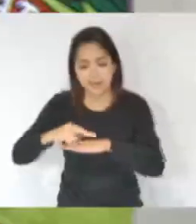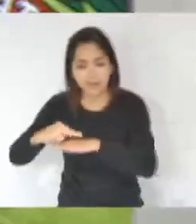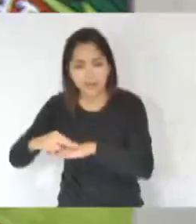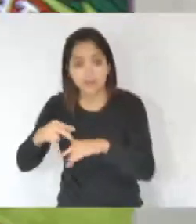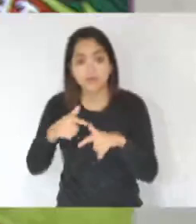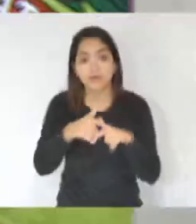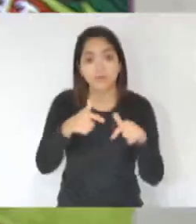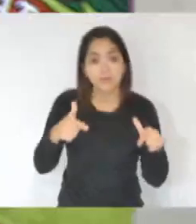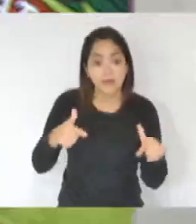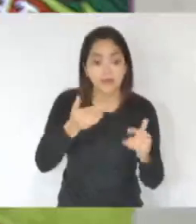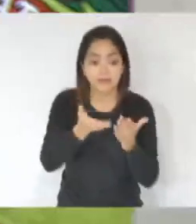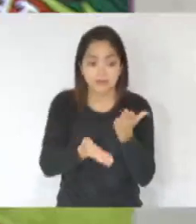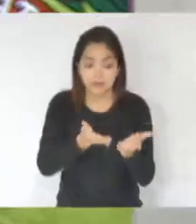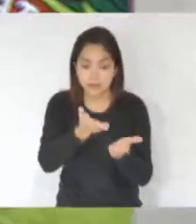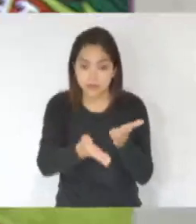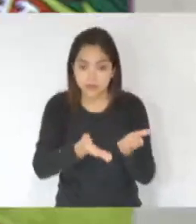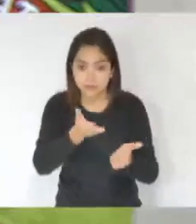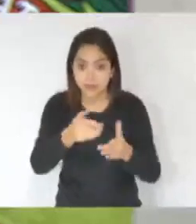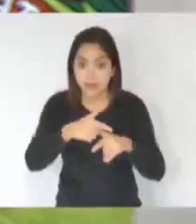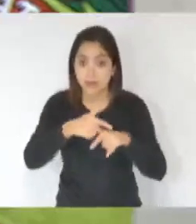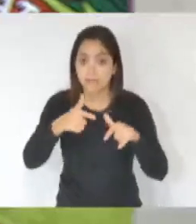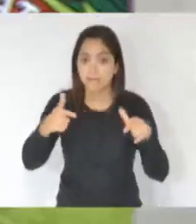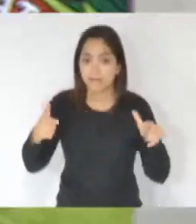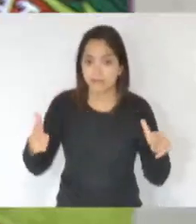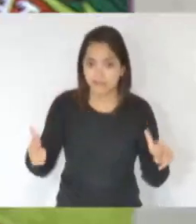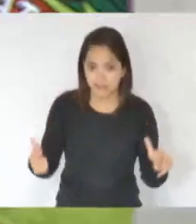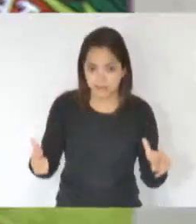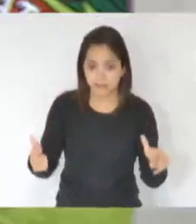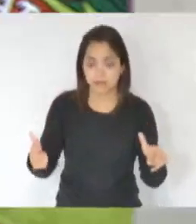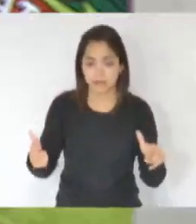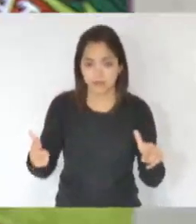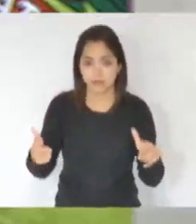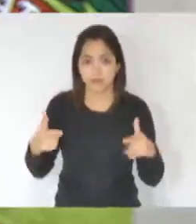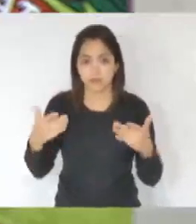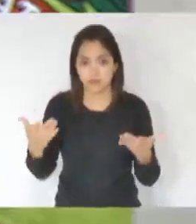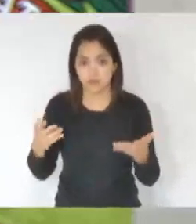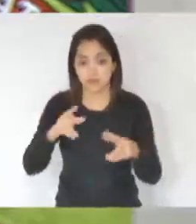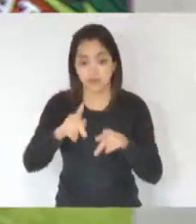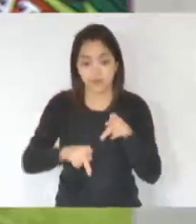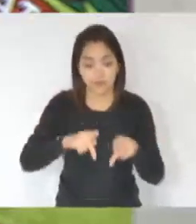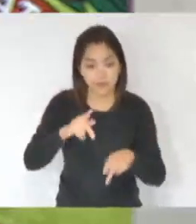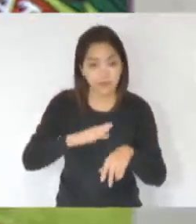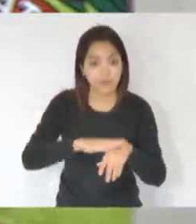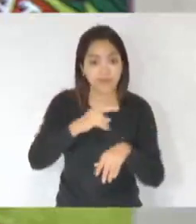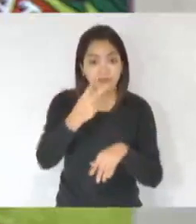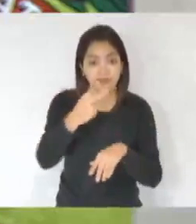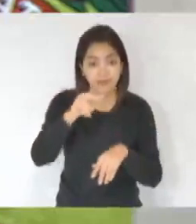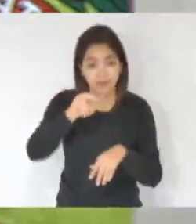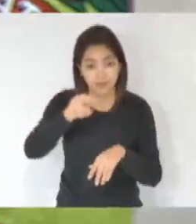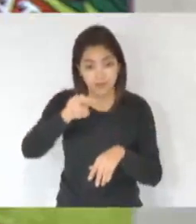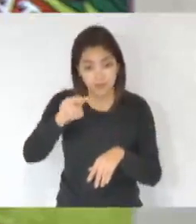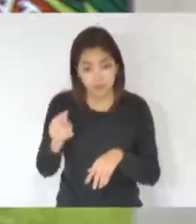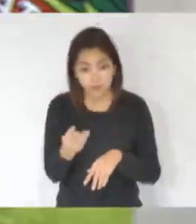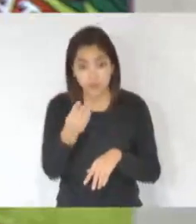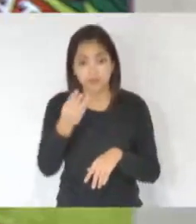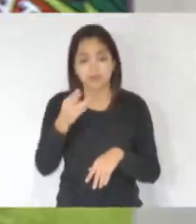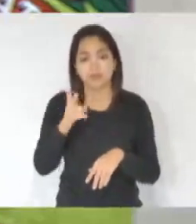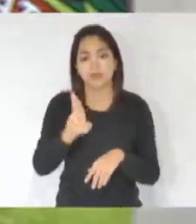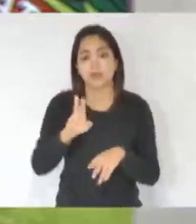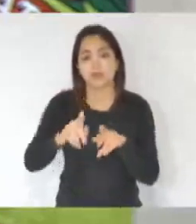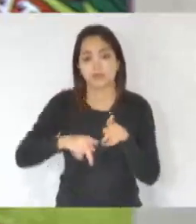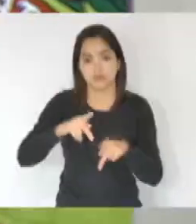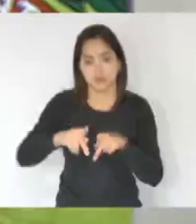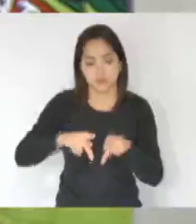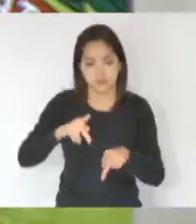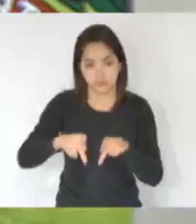de atendimento, ampliando as suas portas para uma população de mais de 2 milhões de habitantes, mas ele